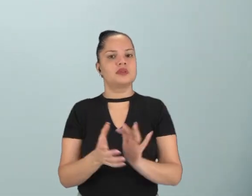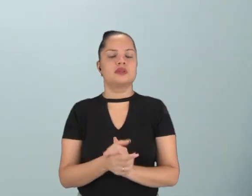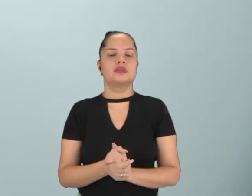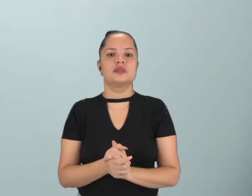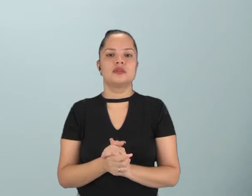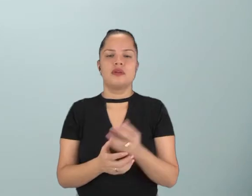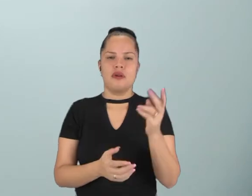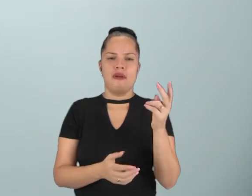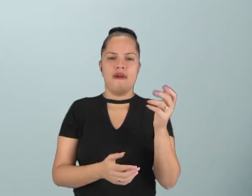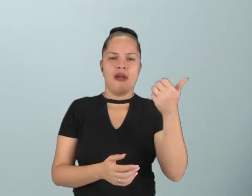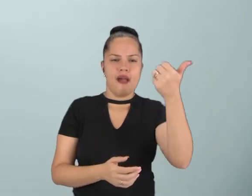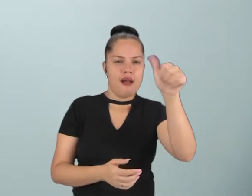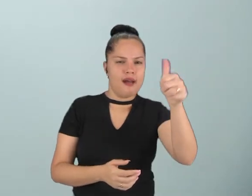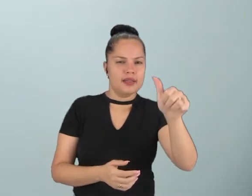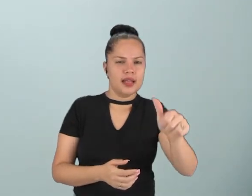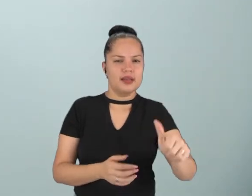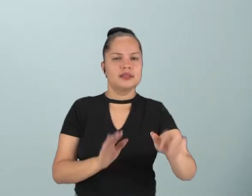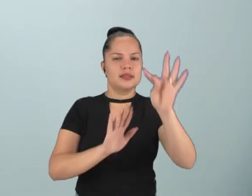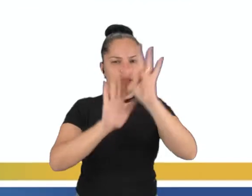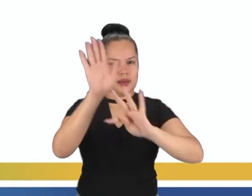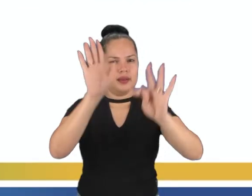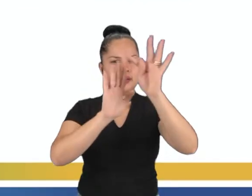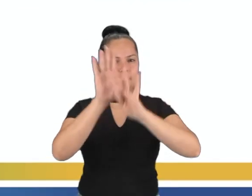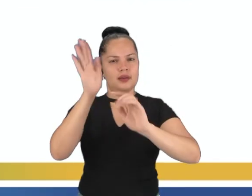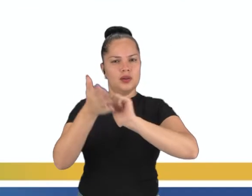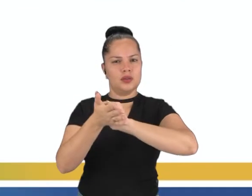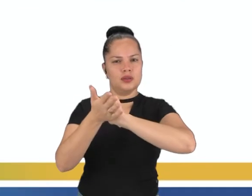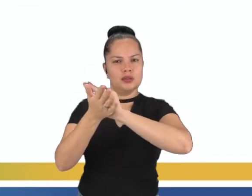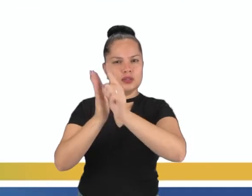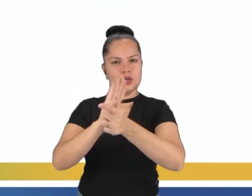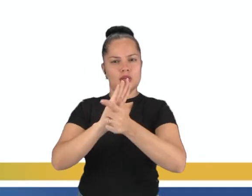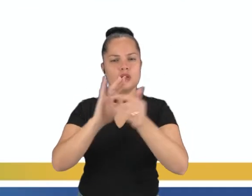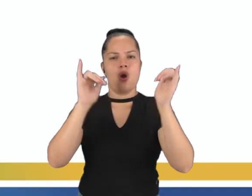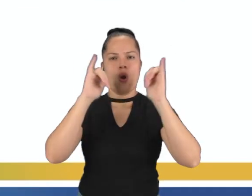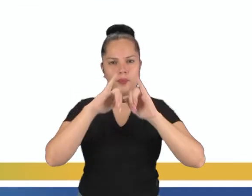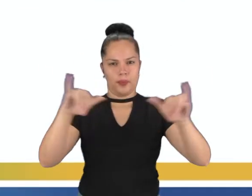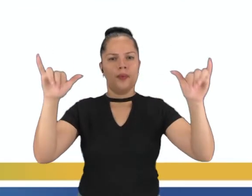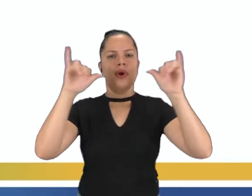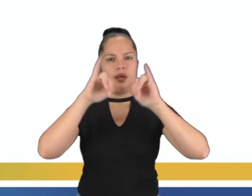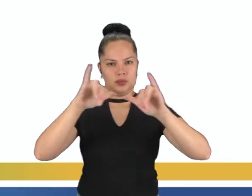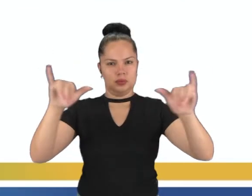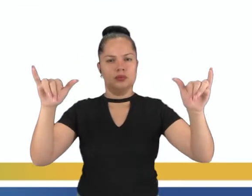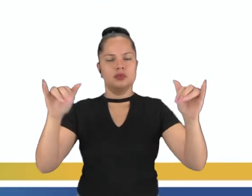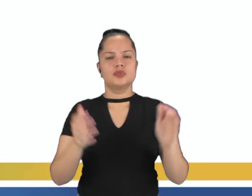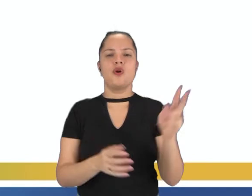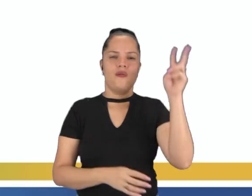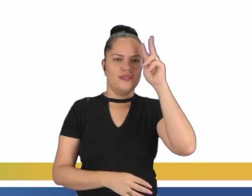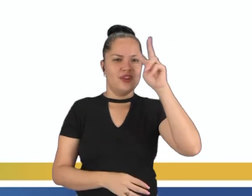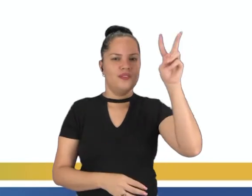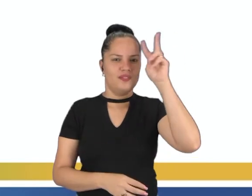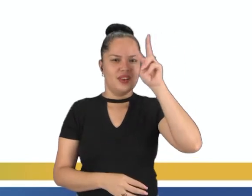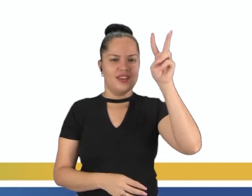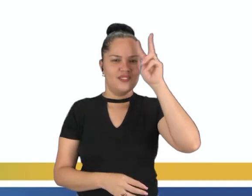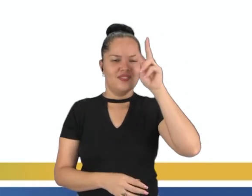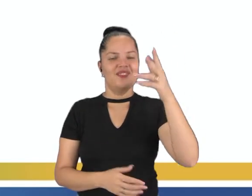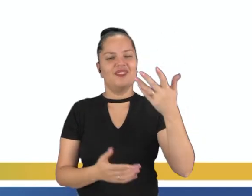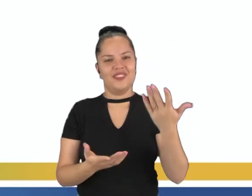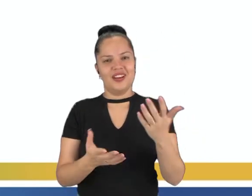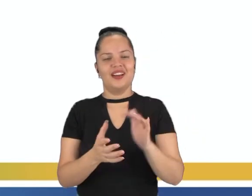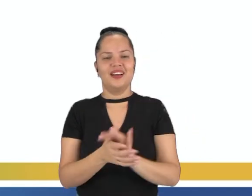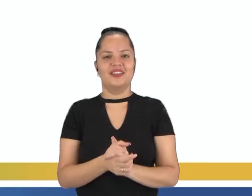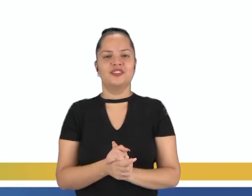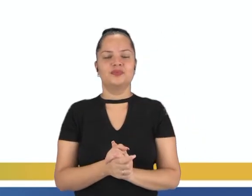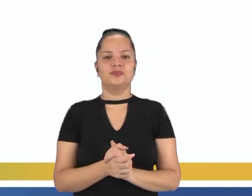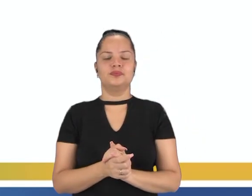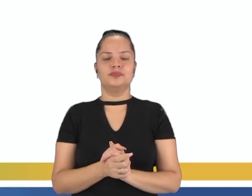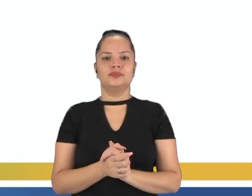gêneros textuais que nós trabalhamos esse ano, que foi o anúncio publicitário. Então vamos relembrar algumas dicas aí, algumas partes desse